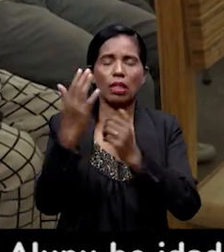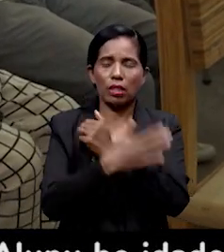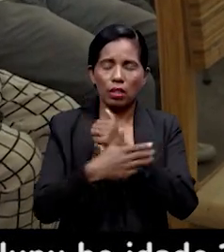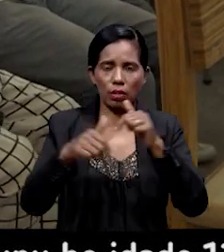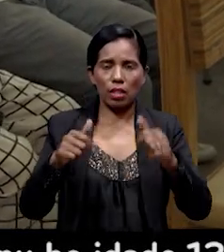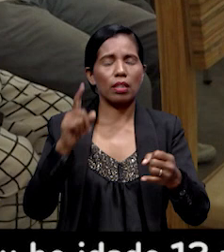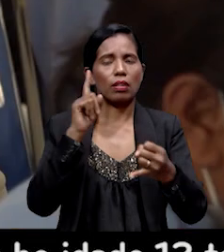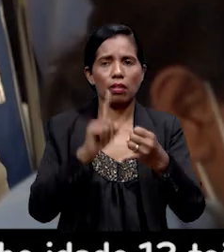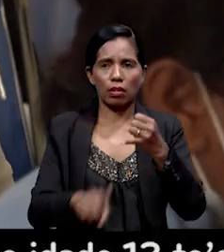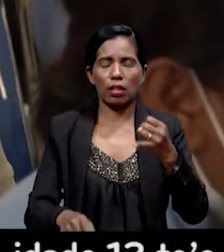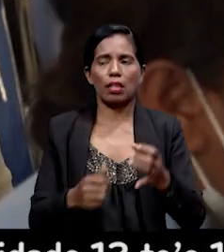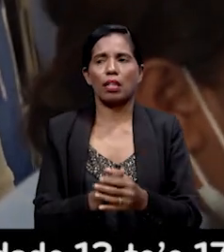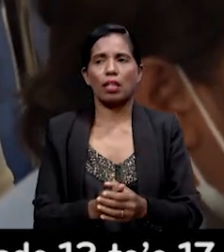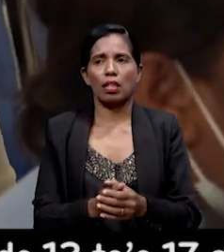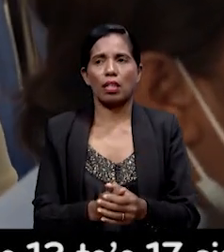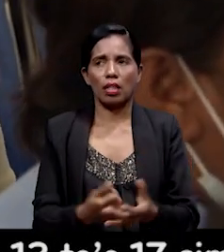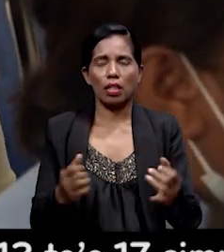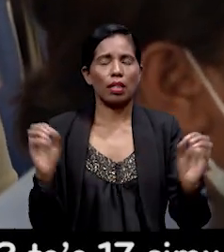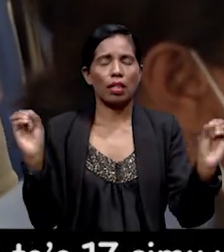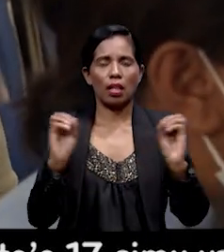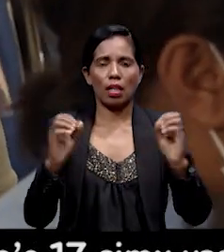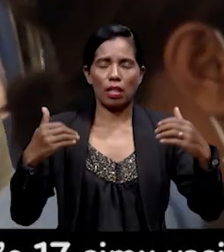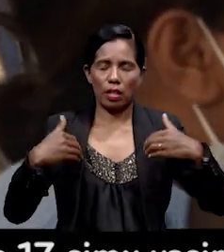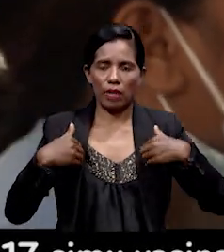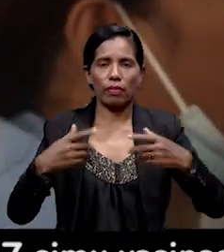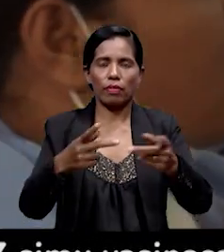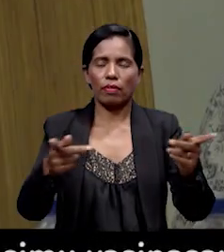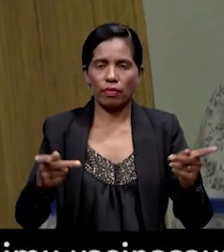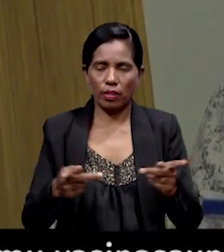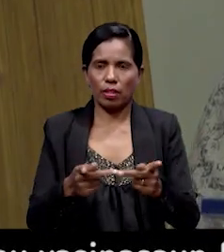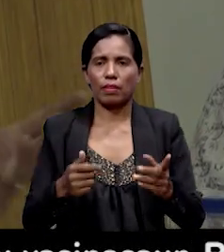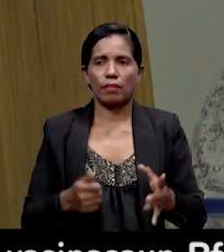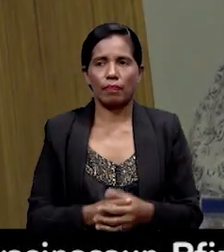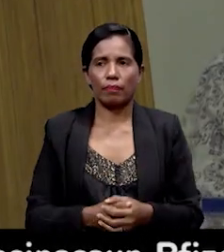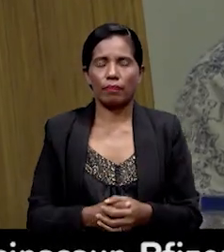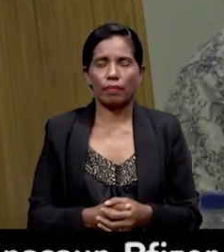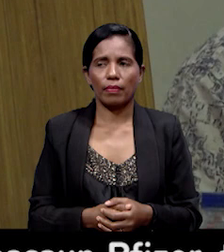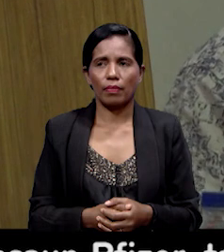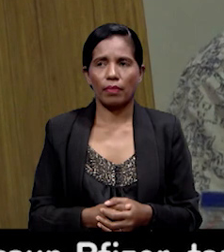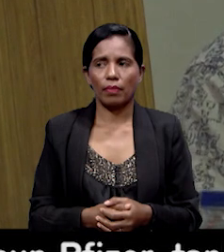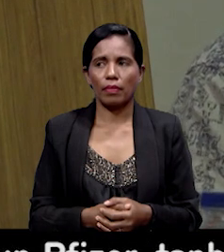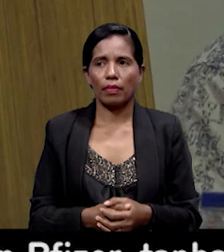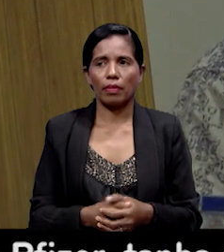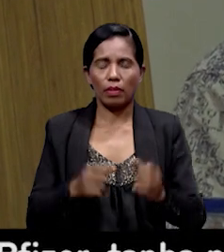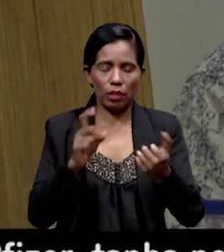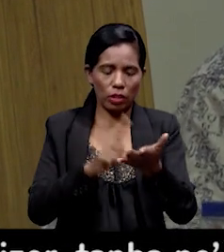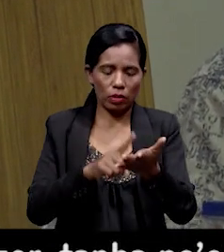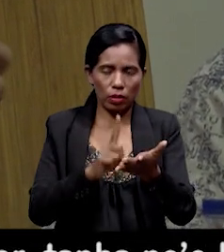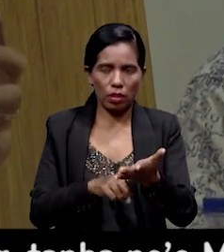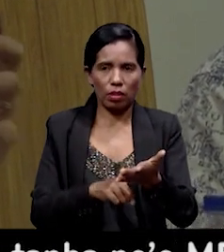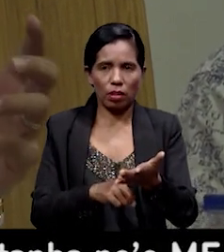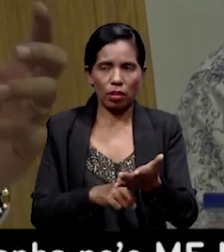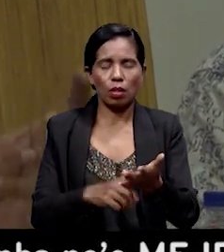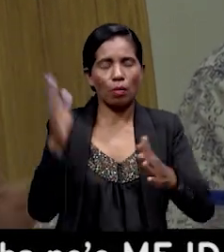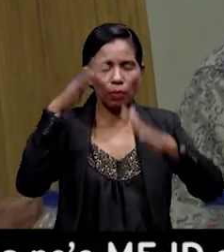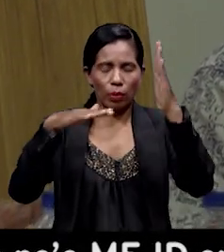a sua infuno na insira, ne balum la ia rai. Fio se a Sepol, realmente a Belga Lisa, discussão alguma ali, o problema assunto